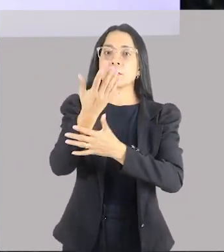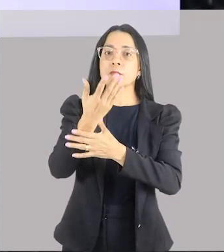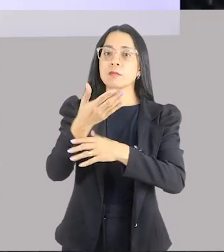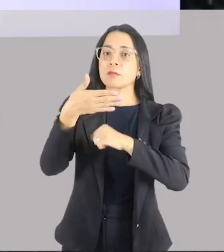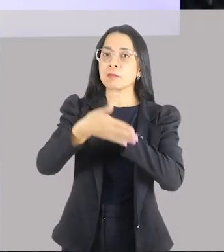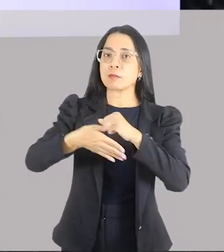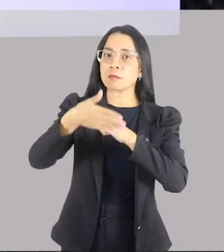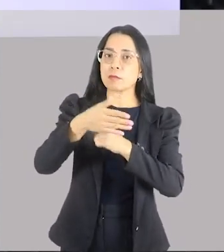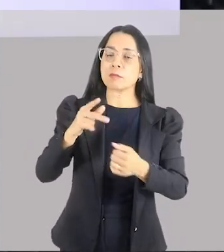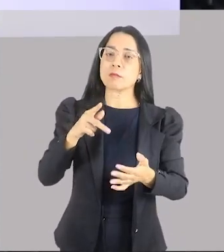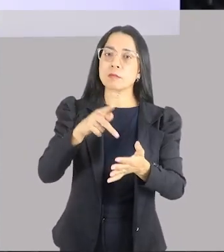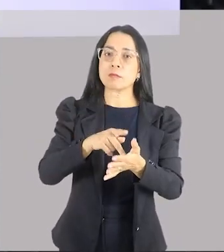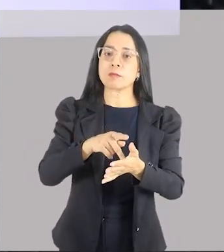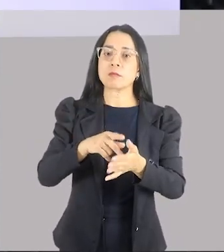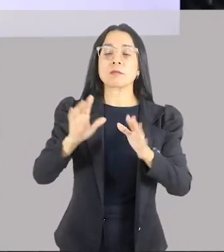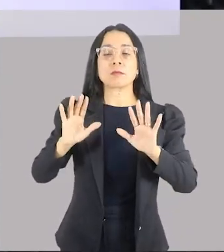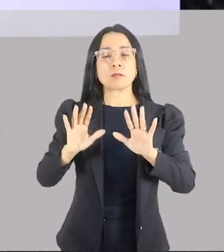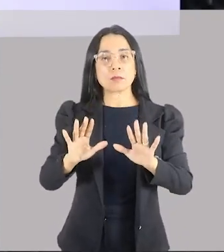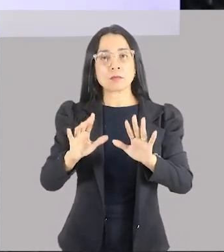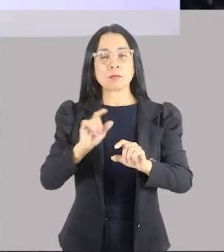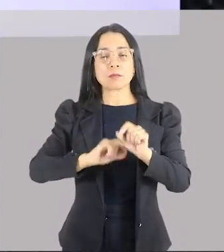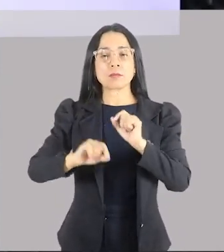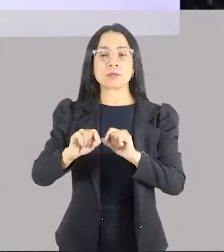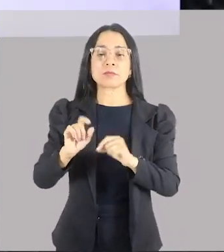conjunção adversativa, mas,